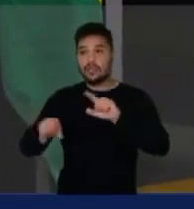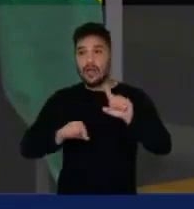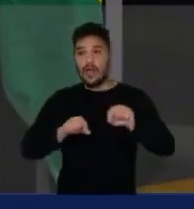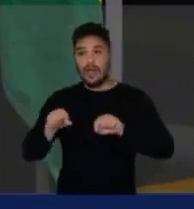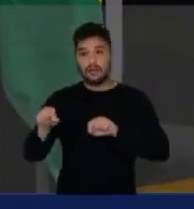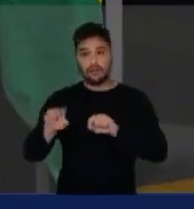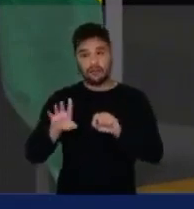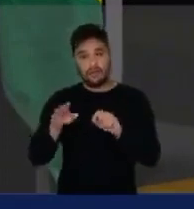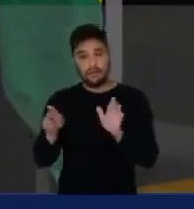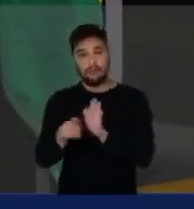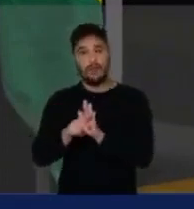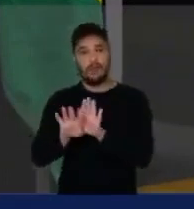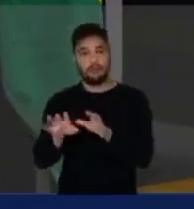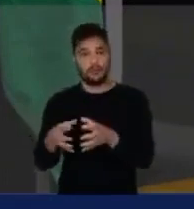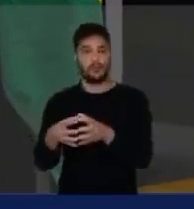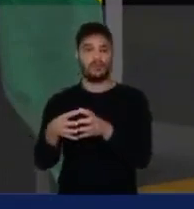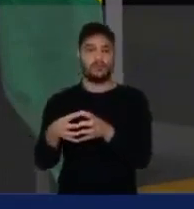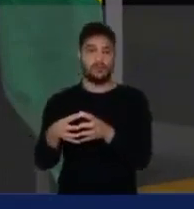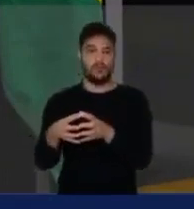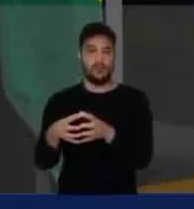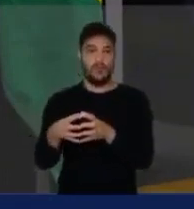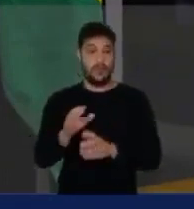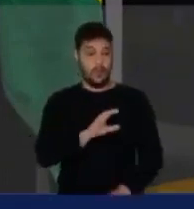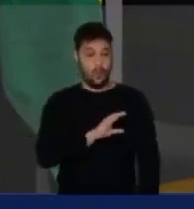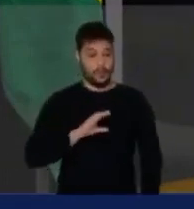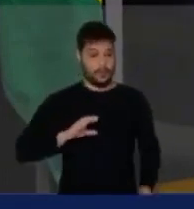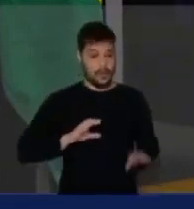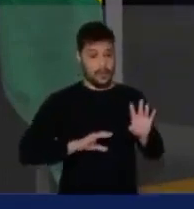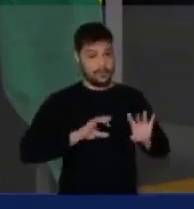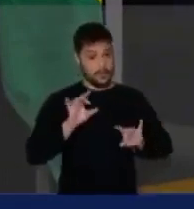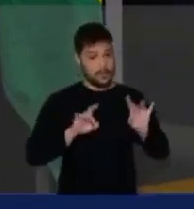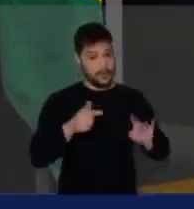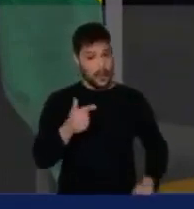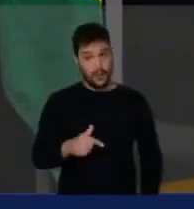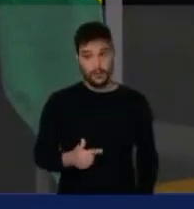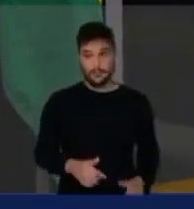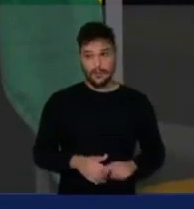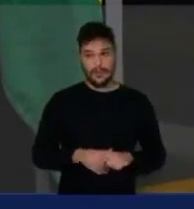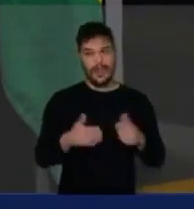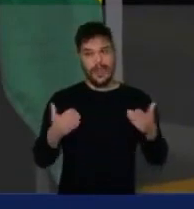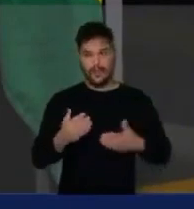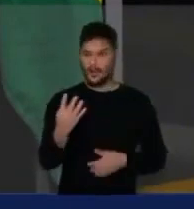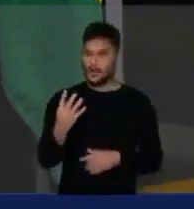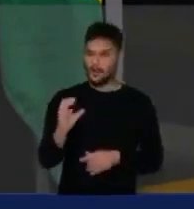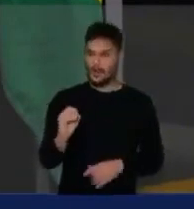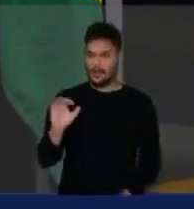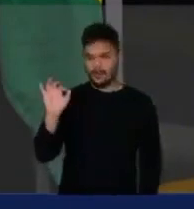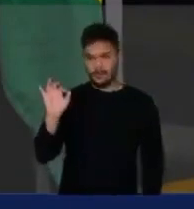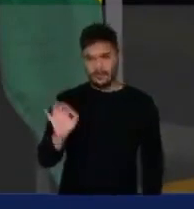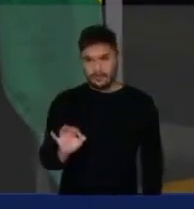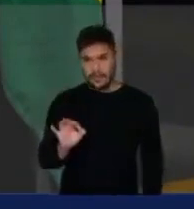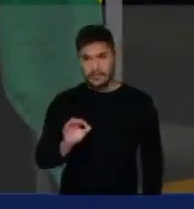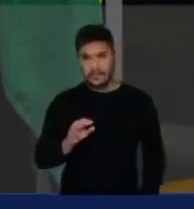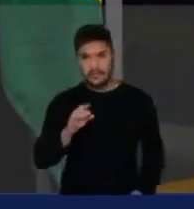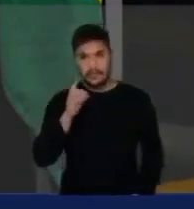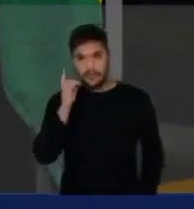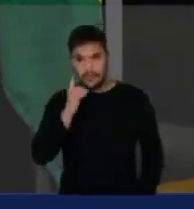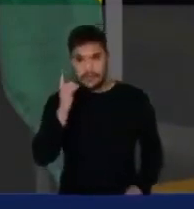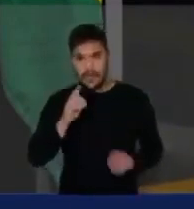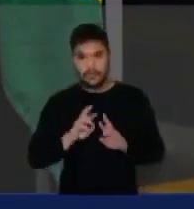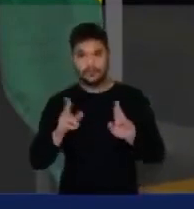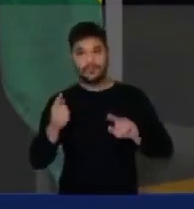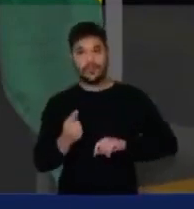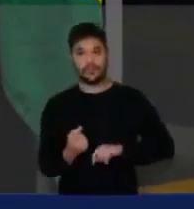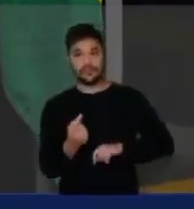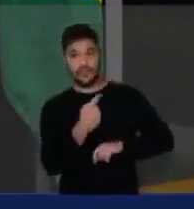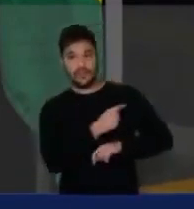deputado Fraga, sem comissão especial. Agora, com 40% de parlamentares diferentes em relação a outro mandato,